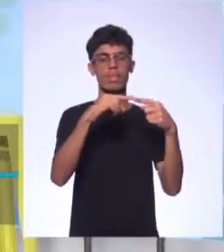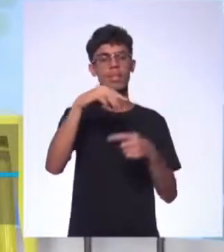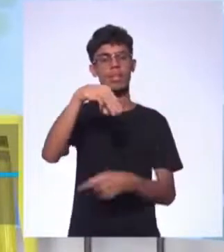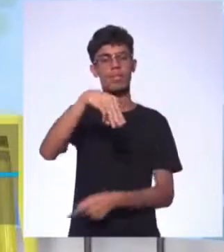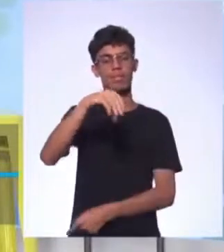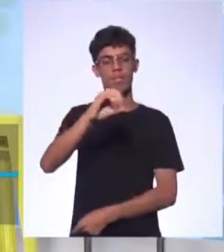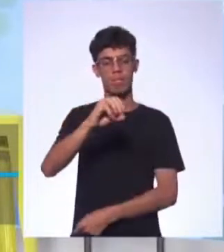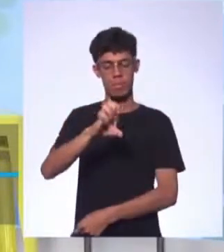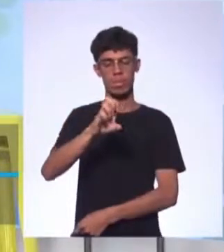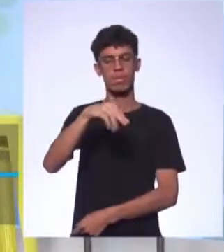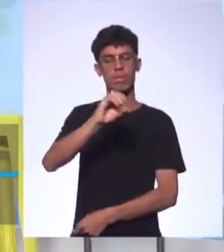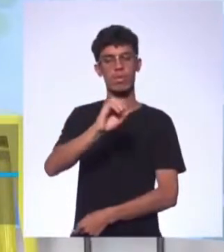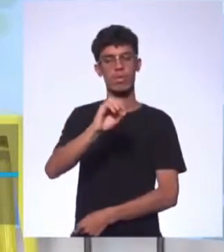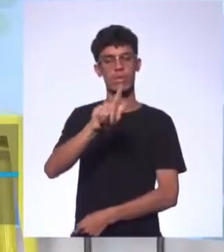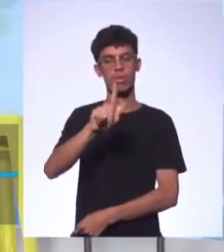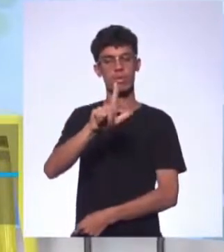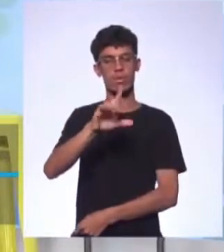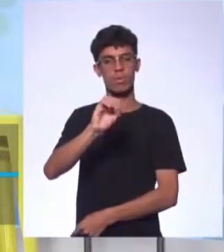hemoglobina,